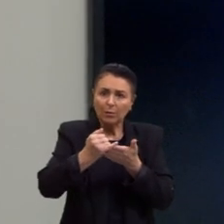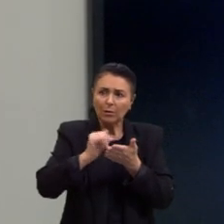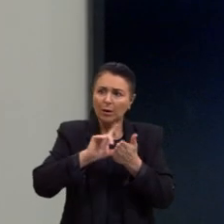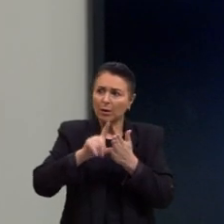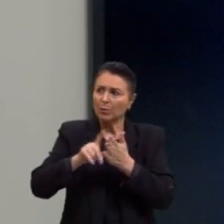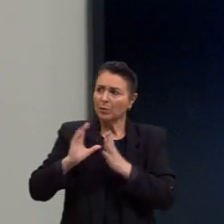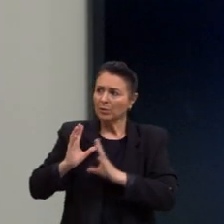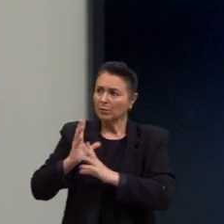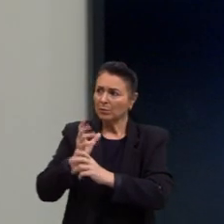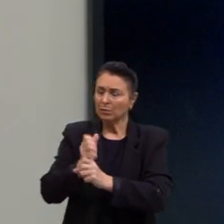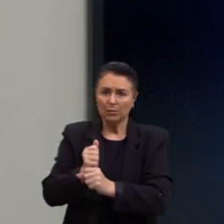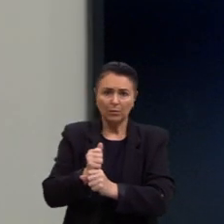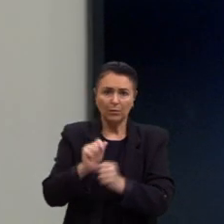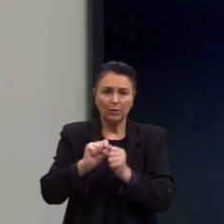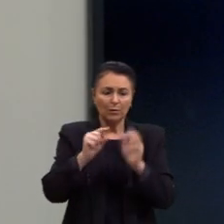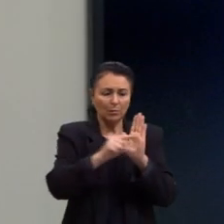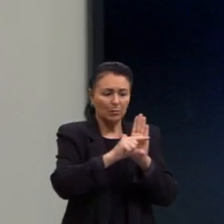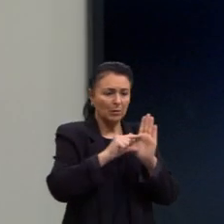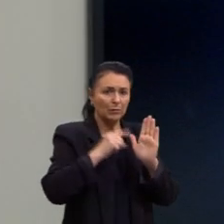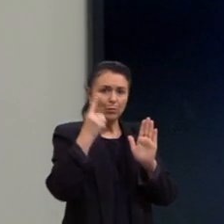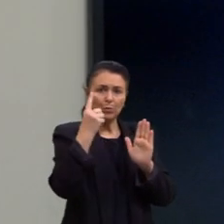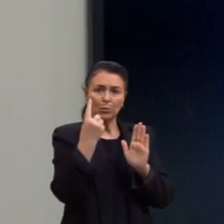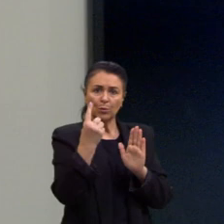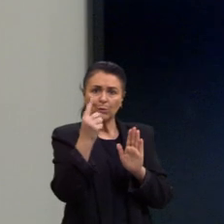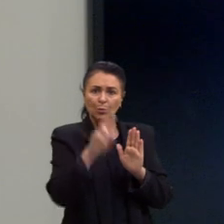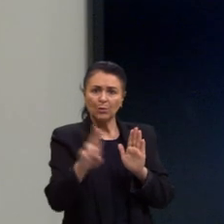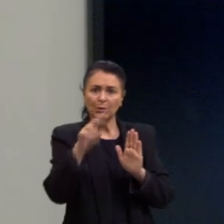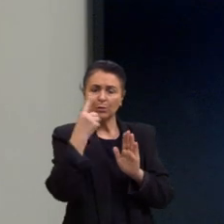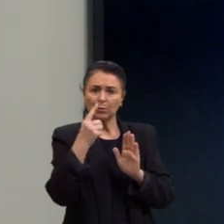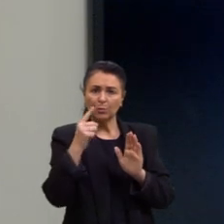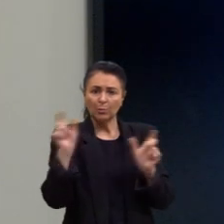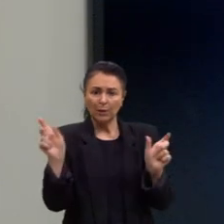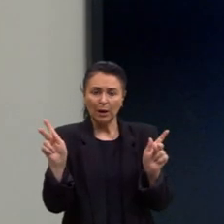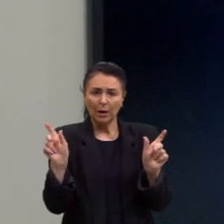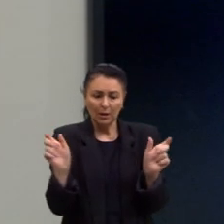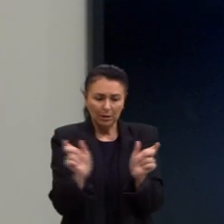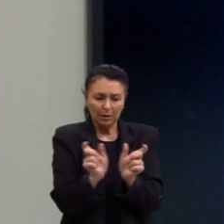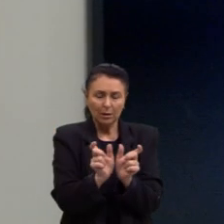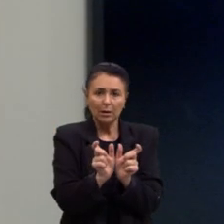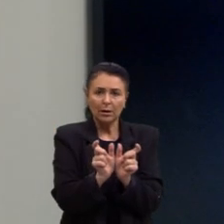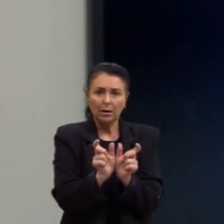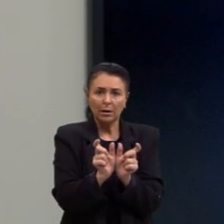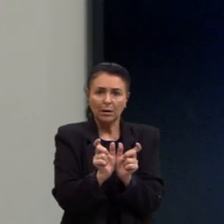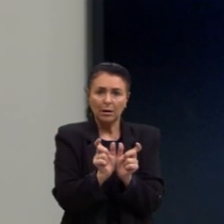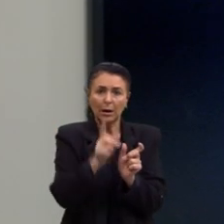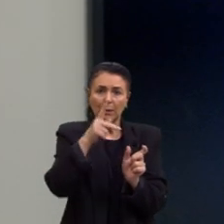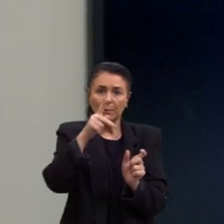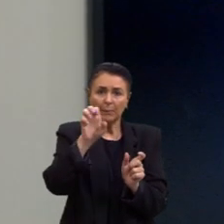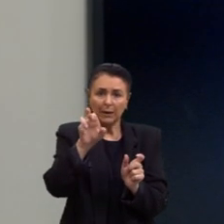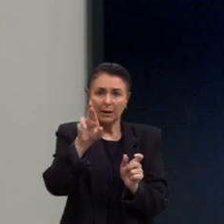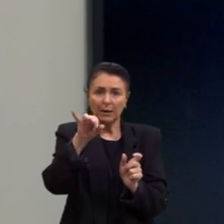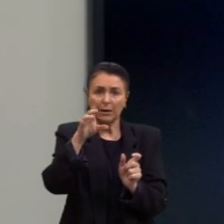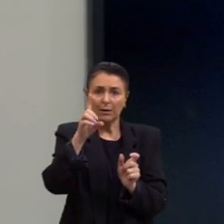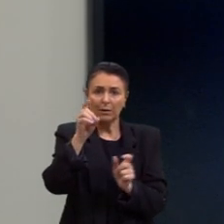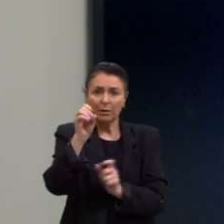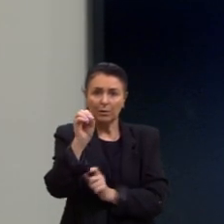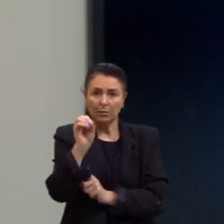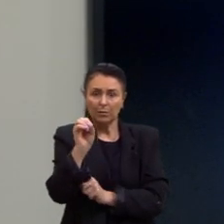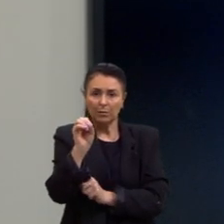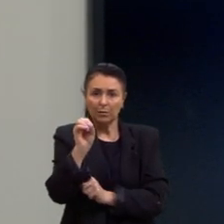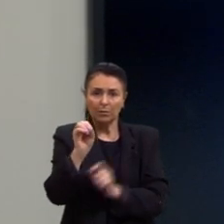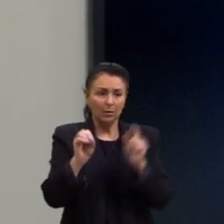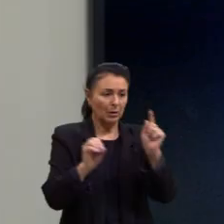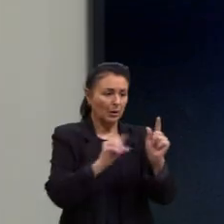conclusão parágrafo de um período e o que é um período preciso lembrar o que que é um período né começou a na palavrinhas letra maiúscula terminou